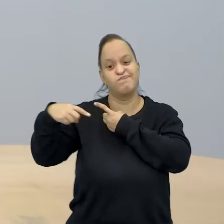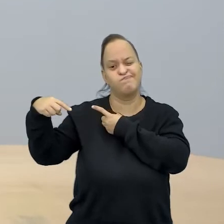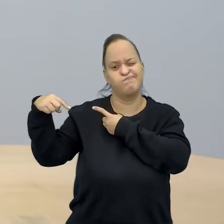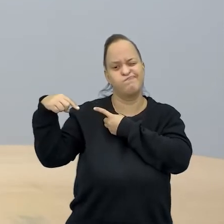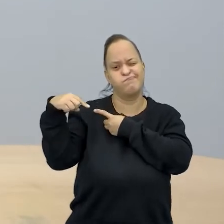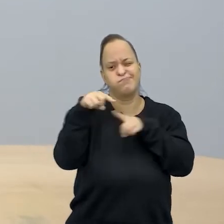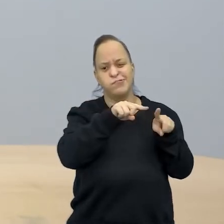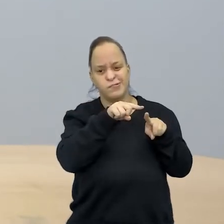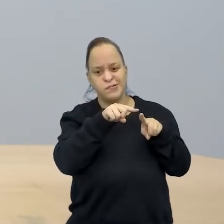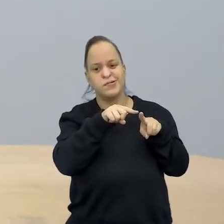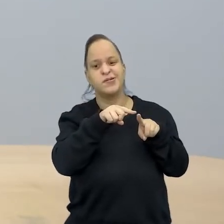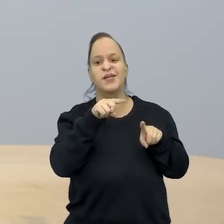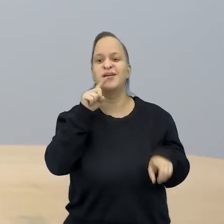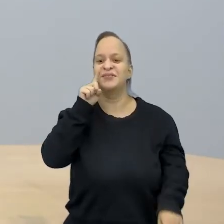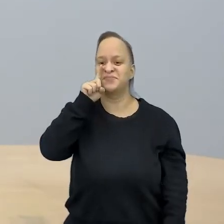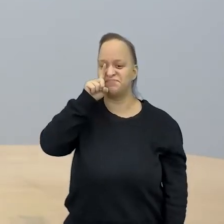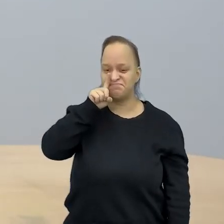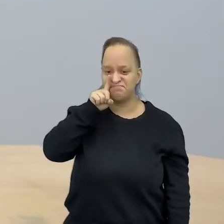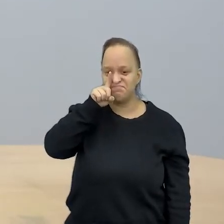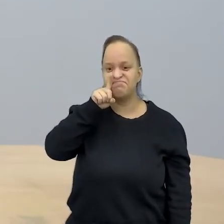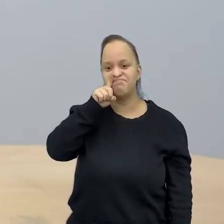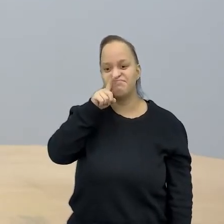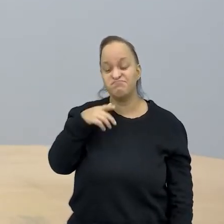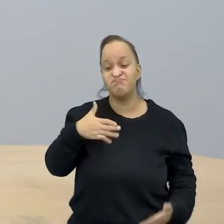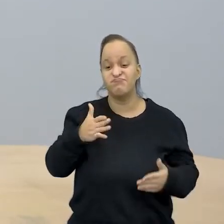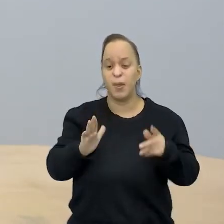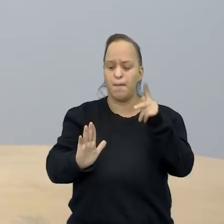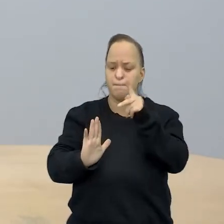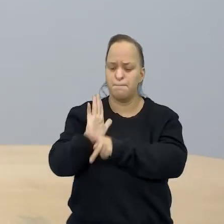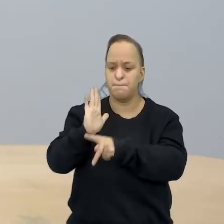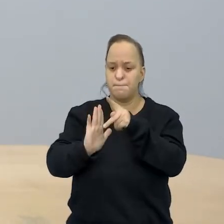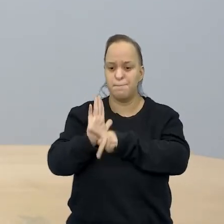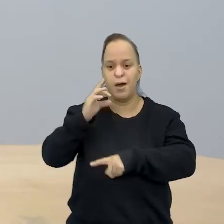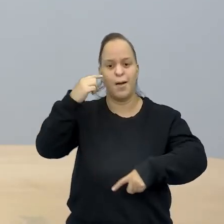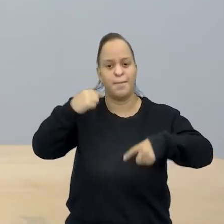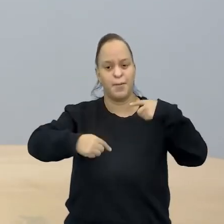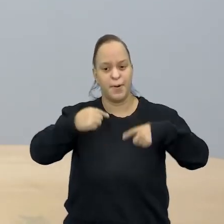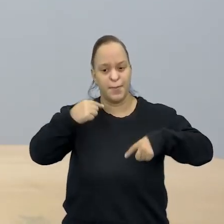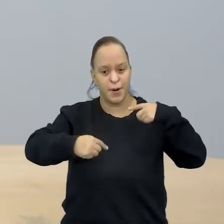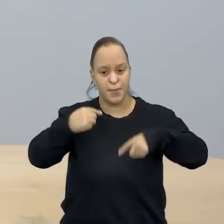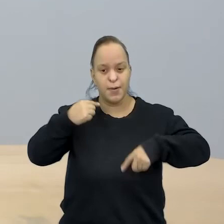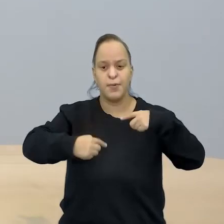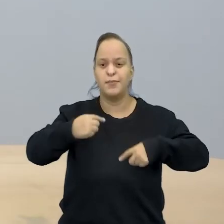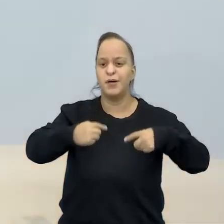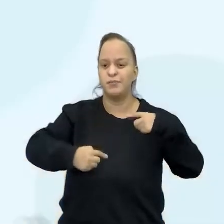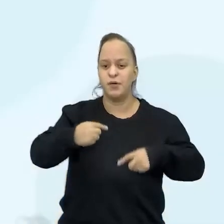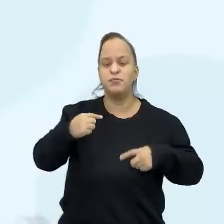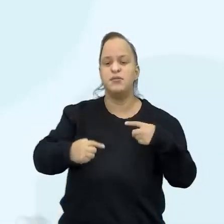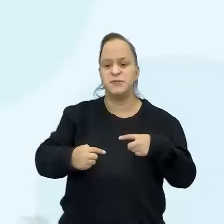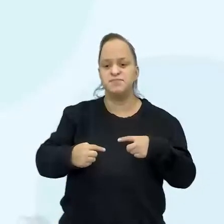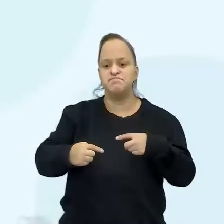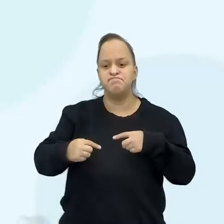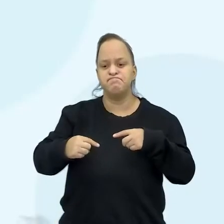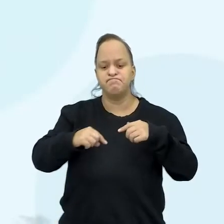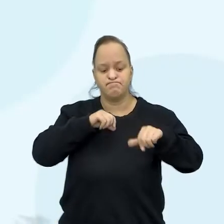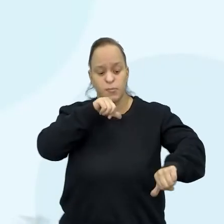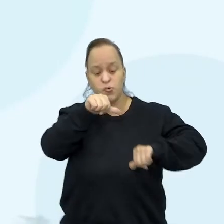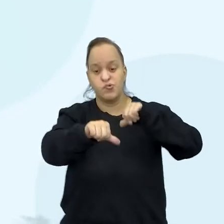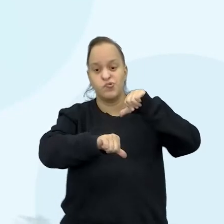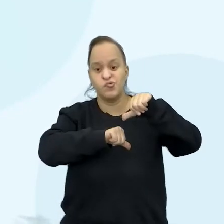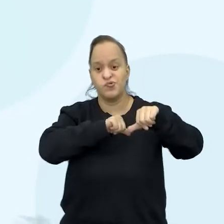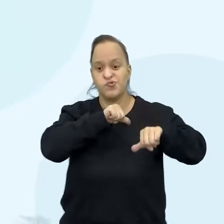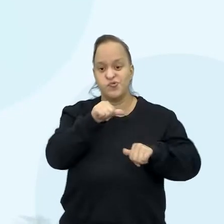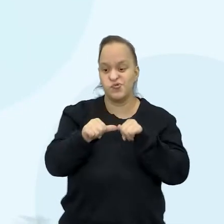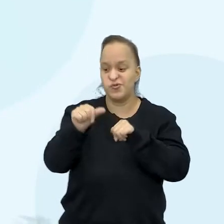sociedade. E aí, isso é um projeto político, né, pessoal? É um projeto político que transforma, né,